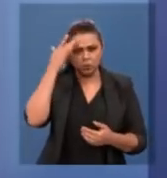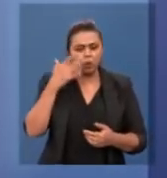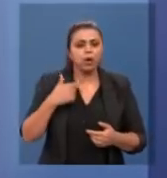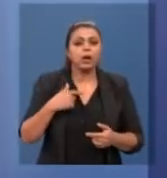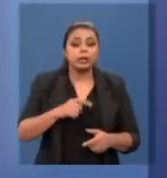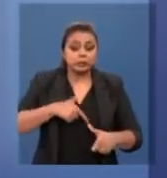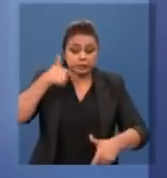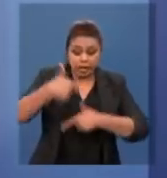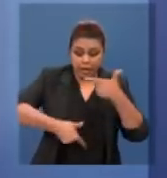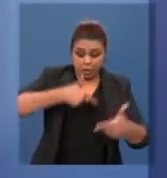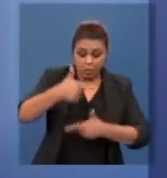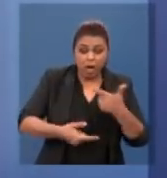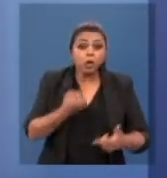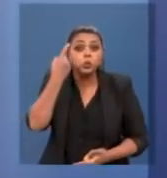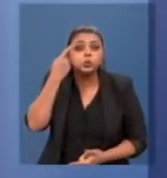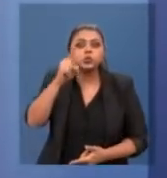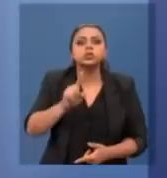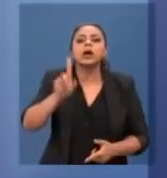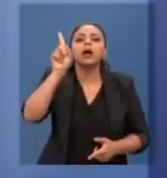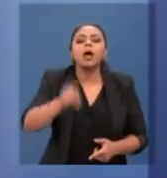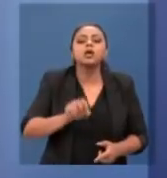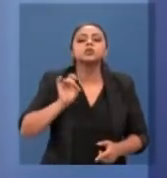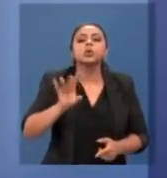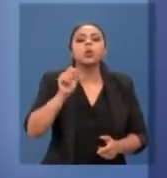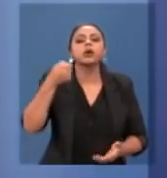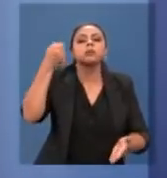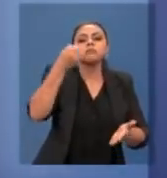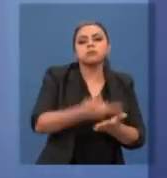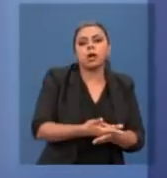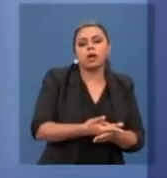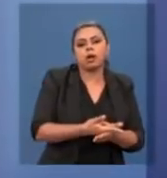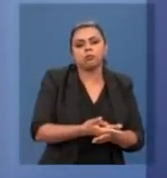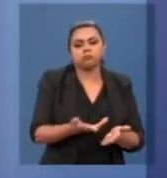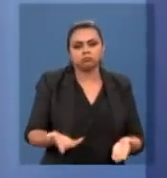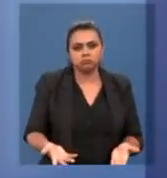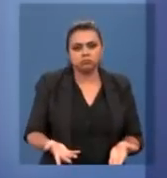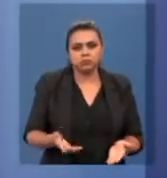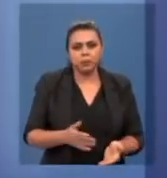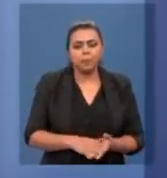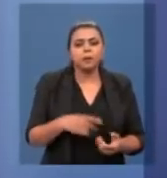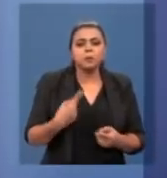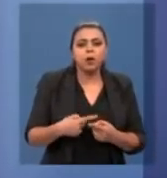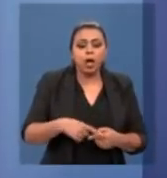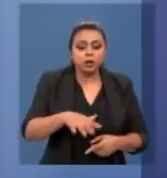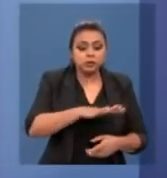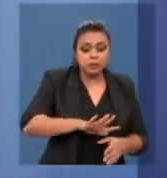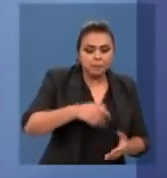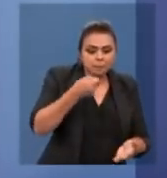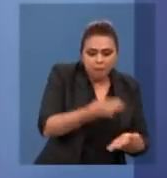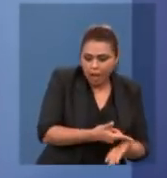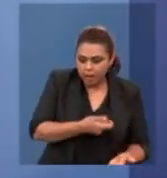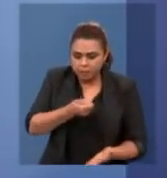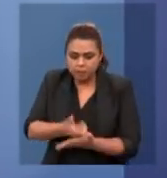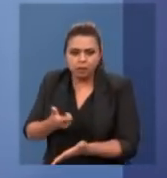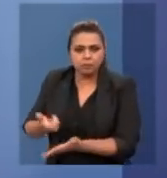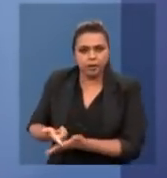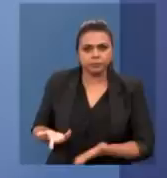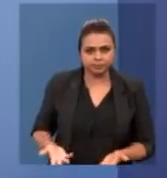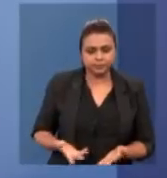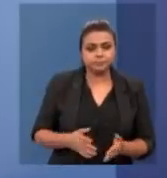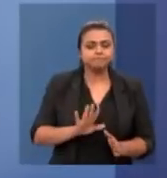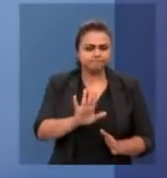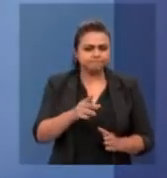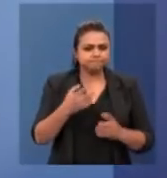pagar seus impostos tirar aquelas notas todos não sabe por que um paga é na mesma área do outro a primeira coisa a